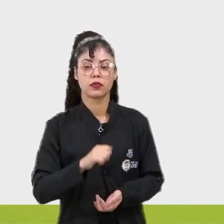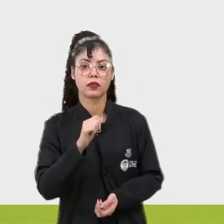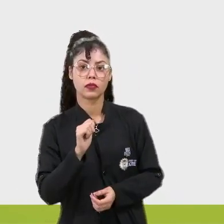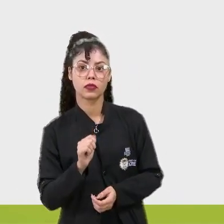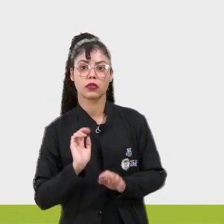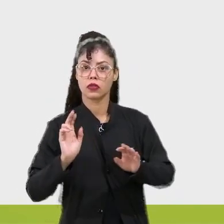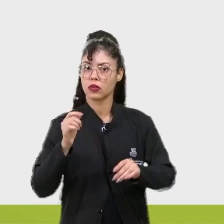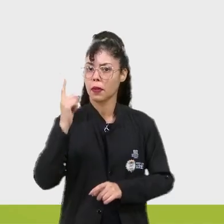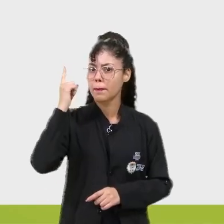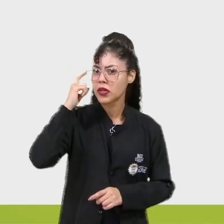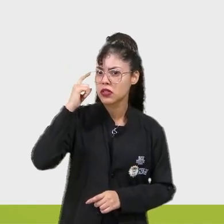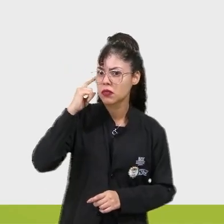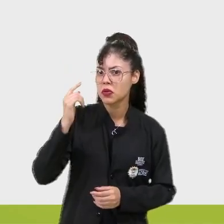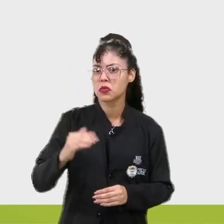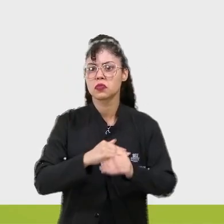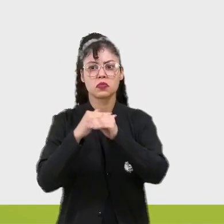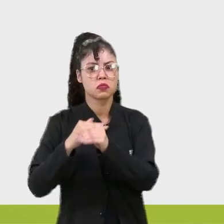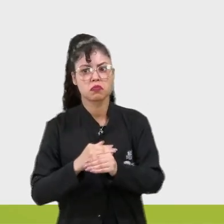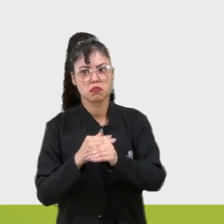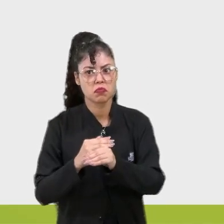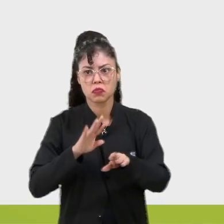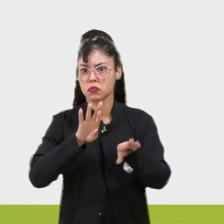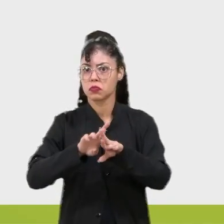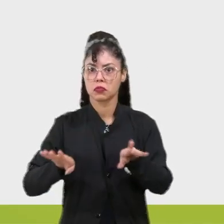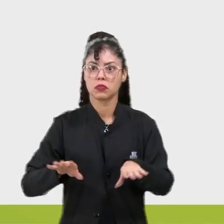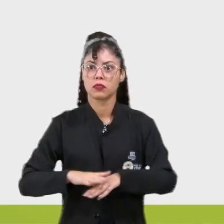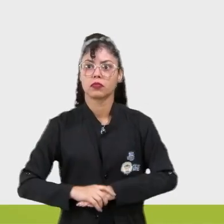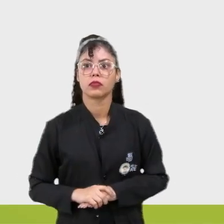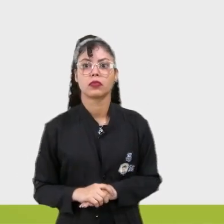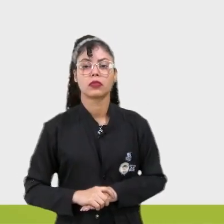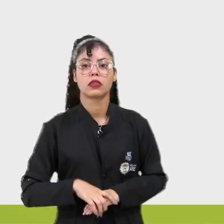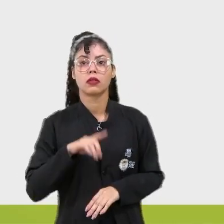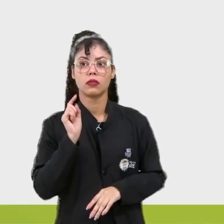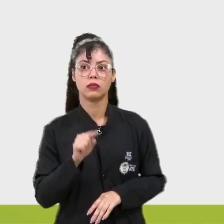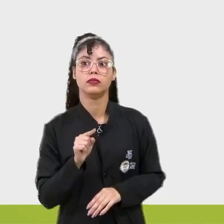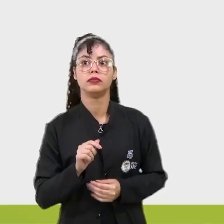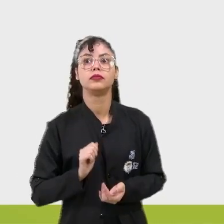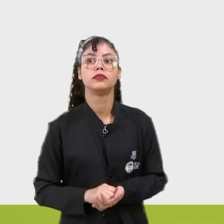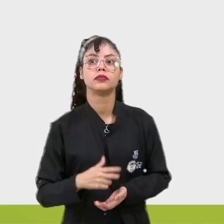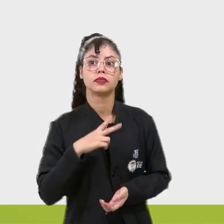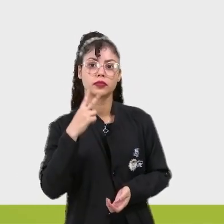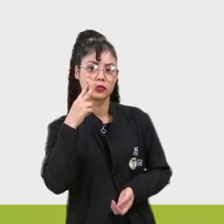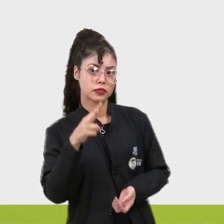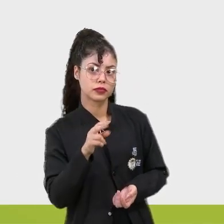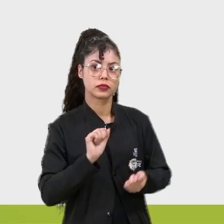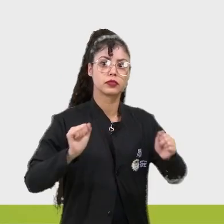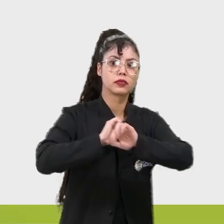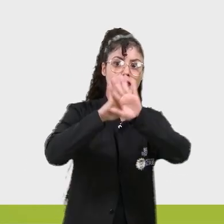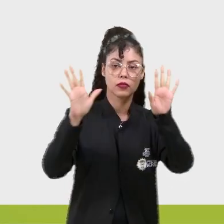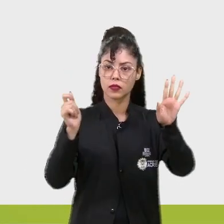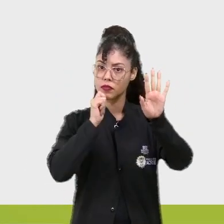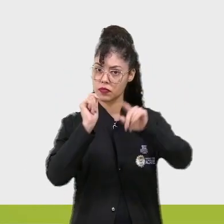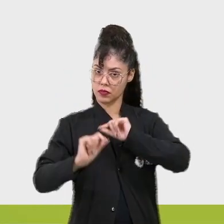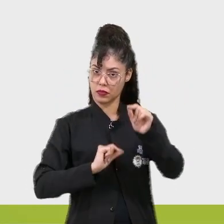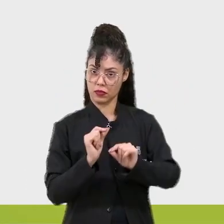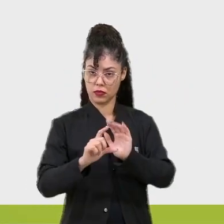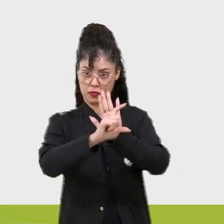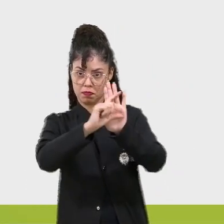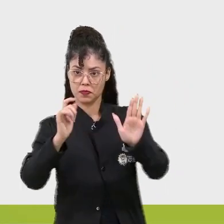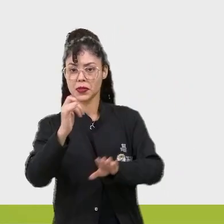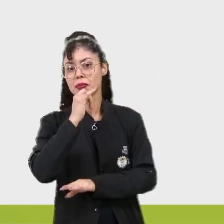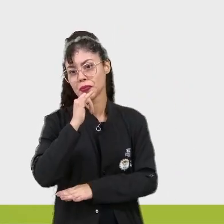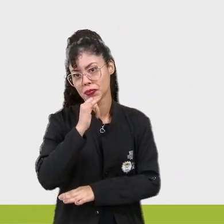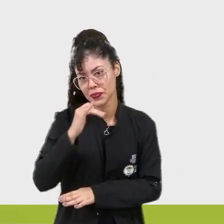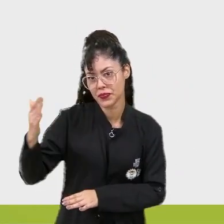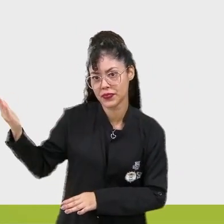seja, raciocínio não foi quebrado ali. E aqui nós vamos, né, esclarecer para vocês, eu coloquei aqui um